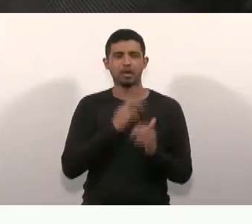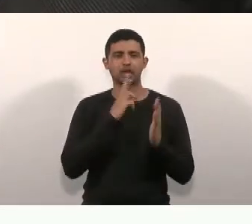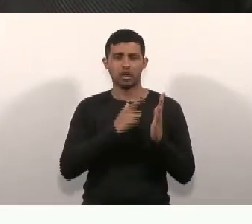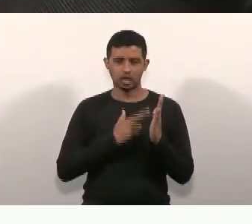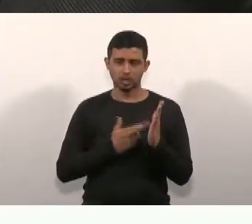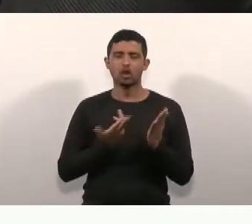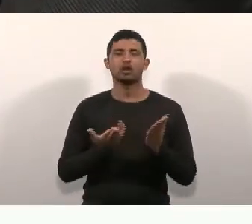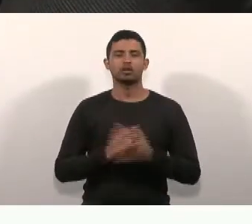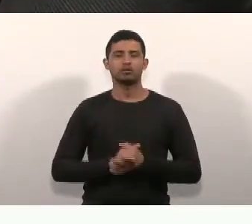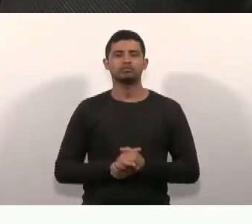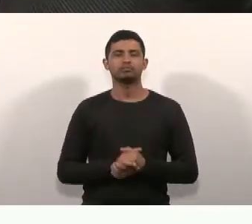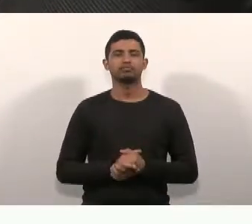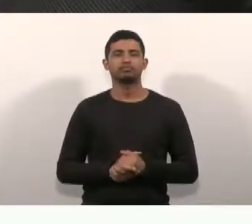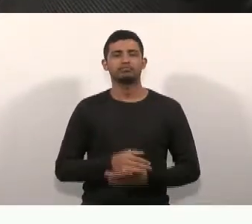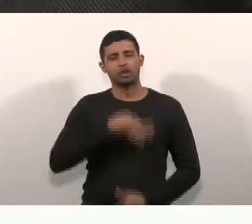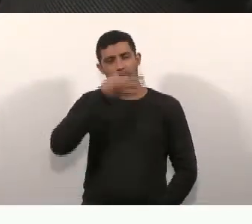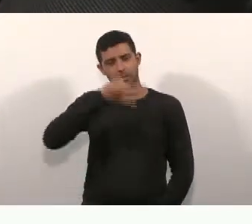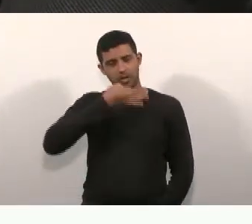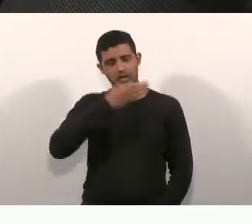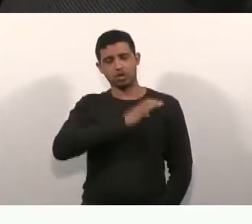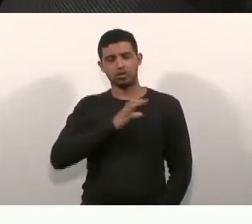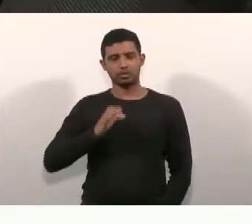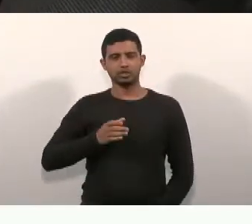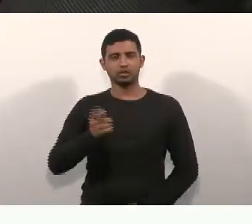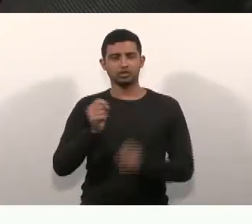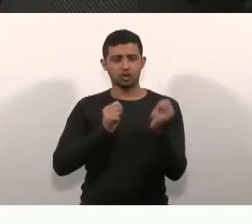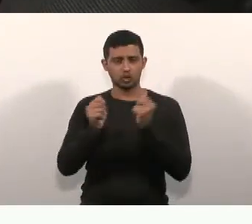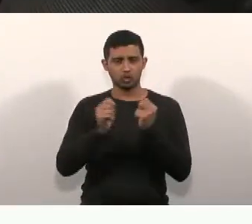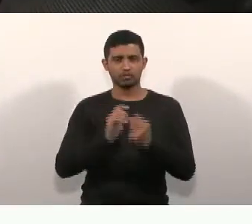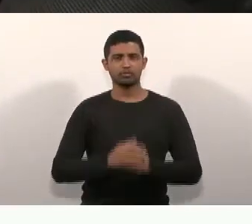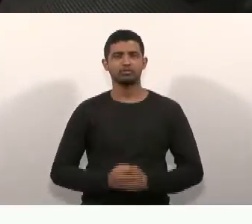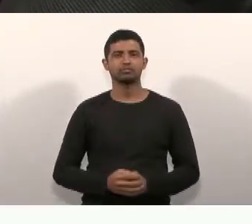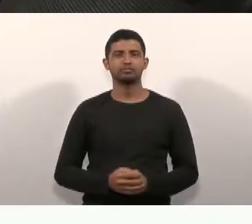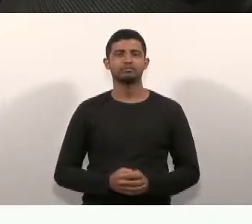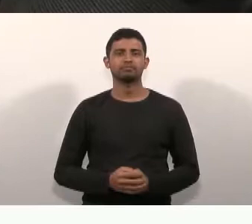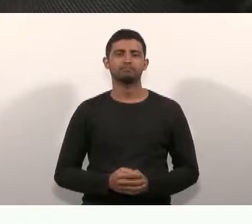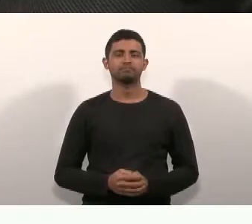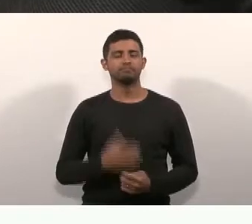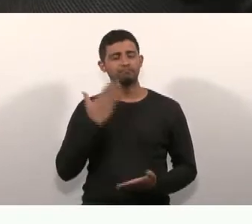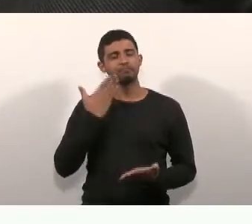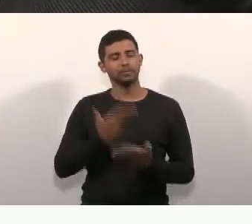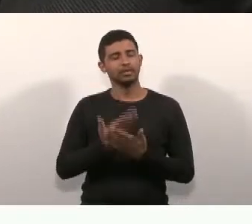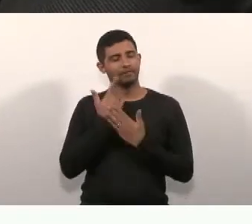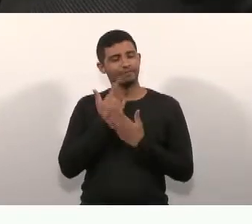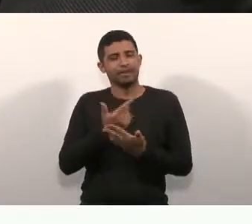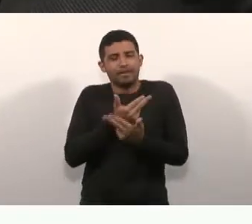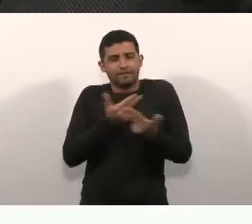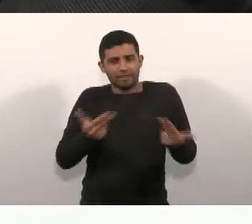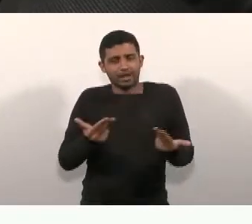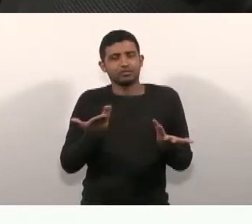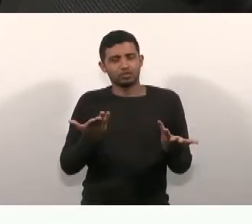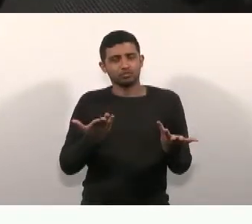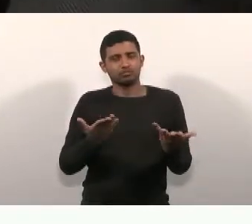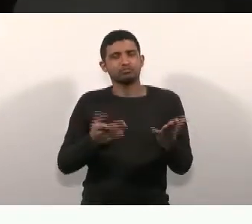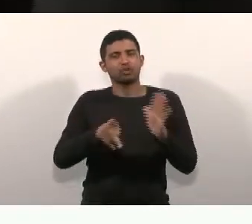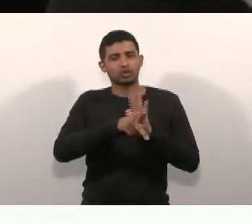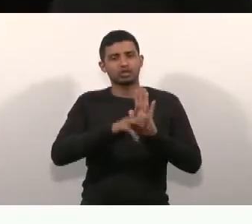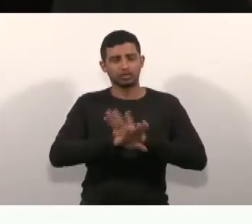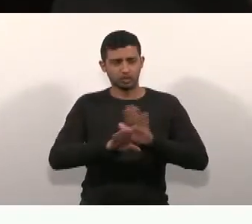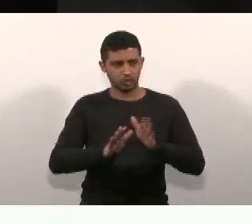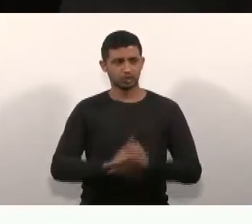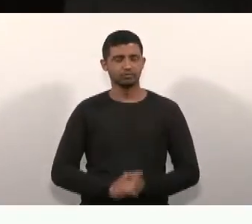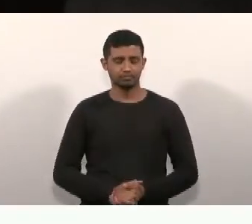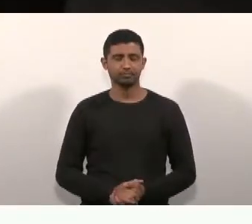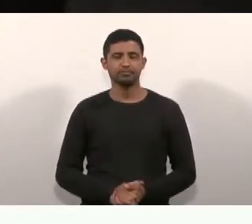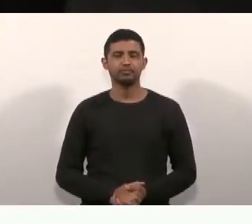com a emenda, então esse é o parecer da Comissão de Economia. E acredito que são esses projetos, certo, deputado Waldeck? Então, agora,